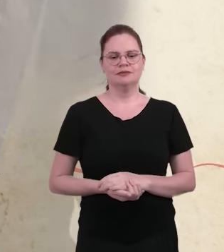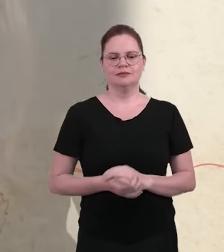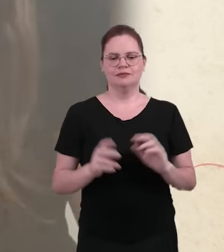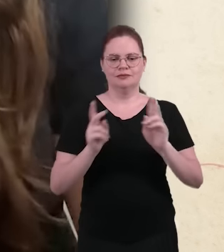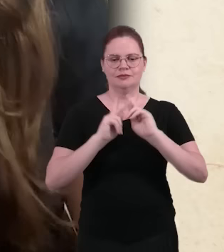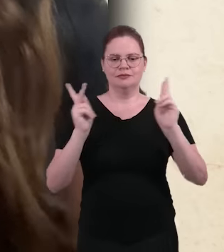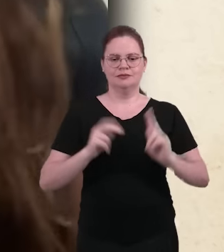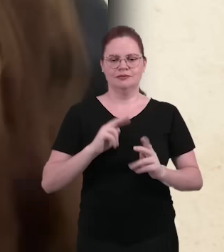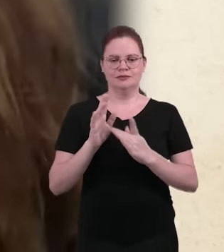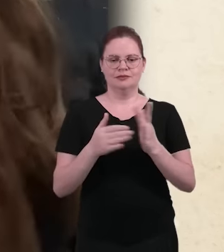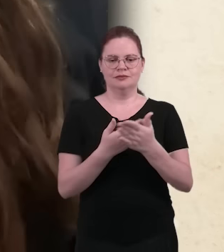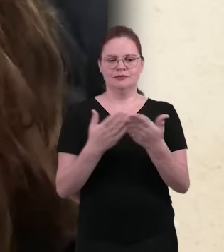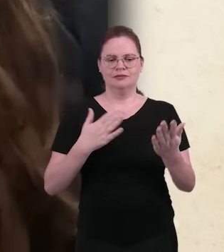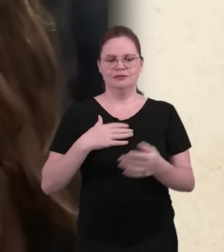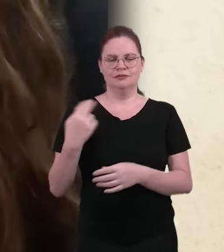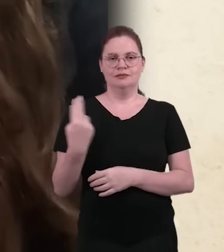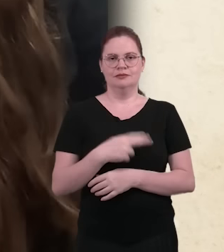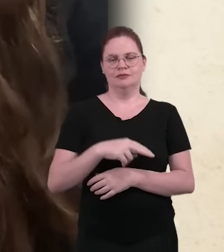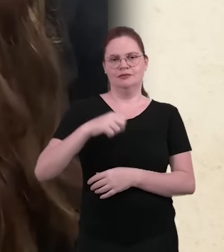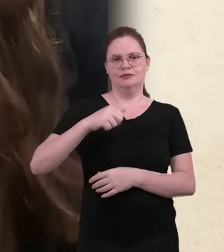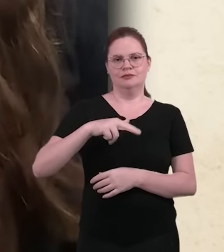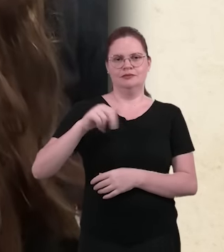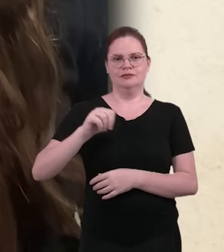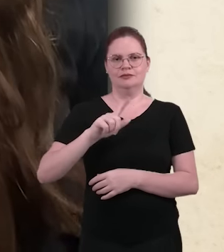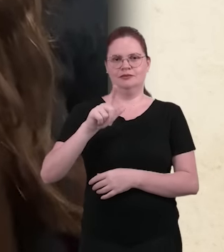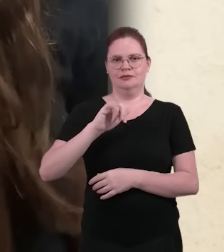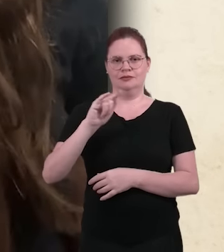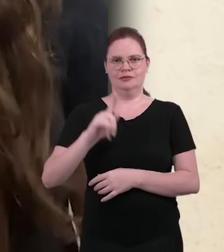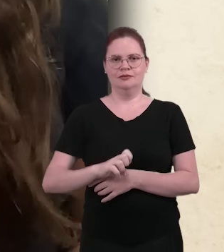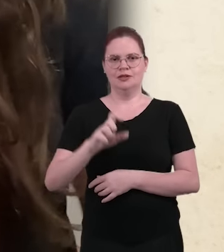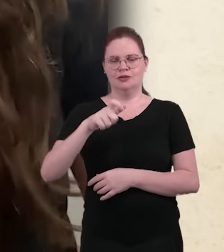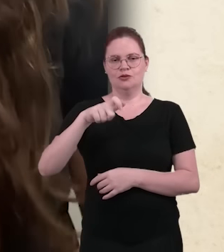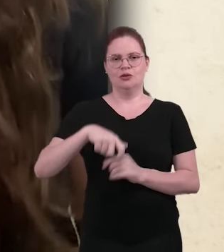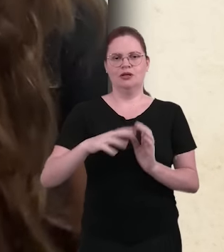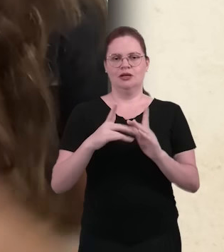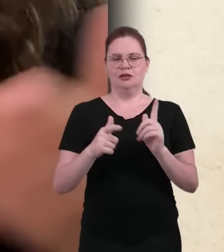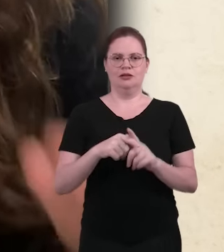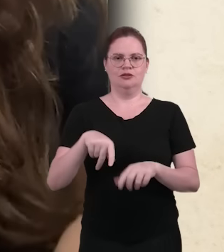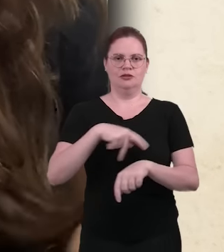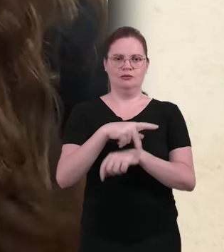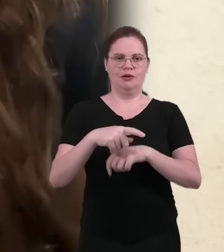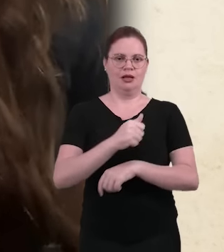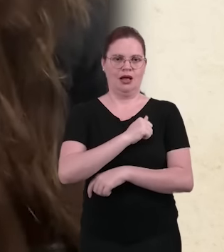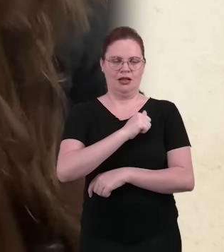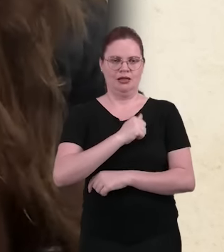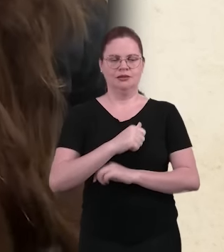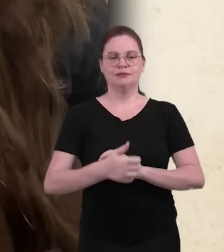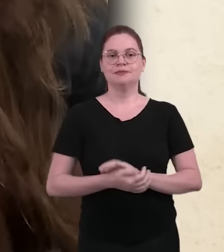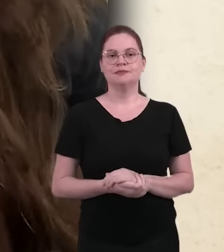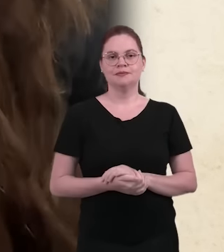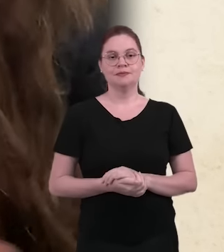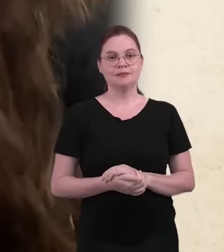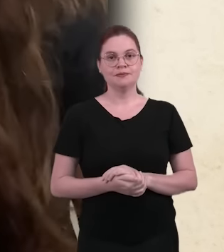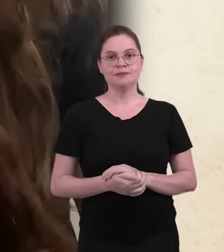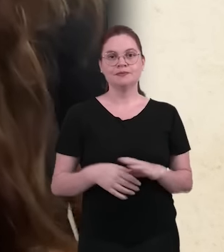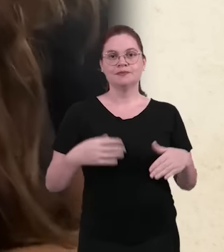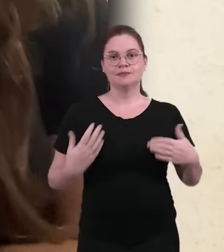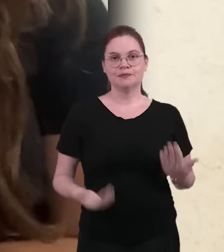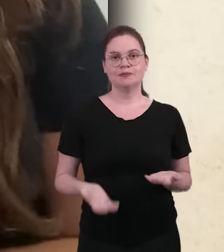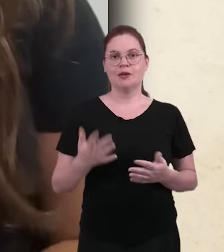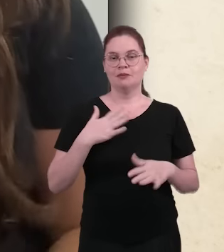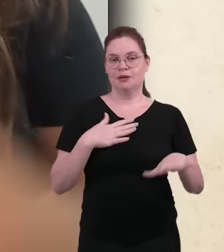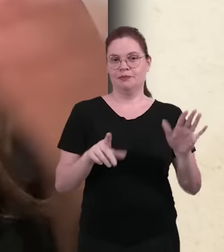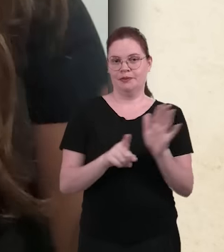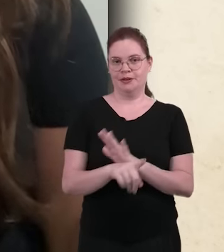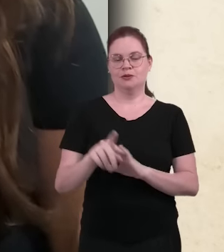A paz do Senhor Jesus, irmãos, o meu nome é Annalise, daqui da igreja de Toronto, no Canadá, e o meu pastor é o pastor Cesário Souza. A minha pergunta